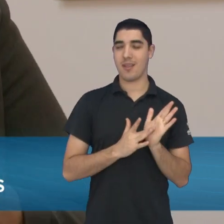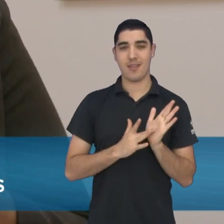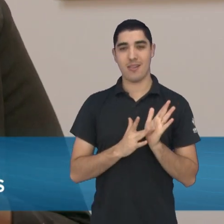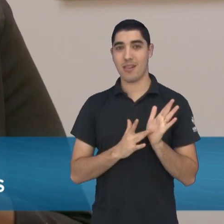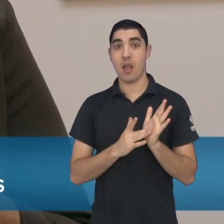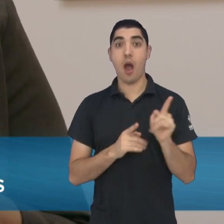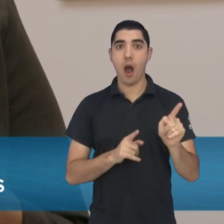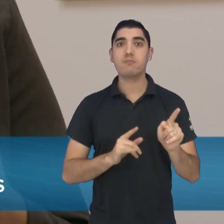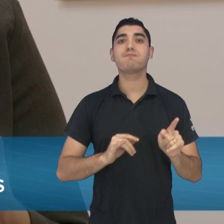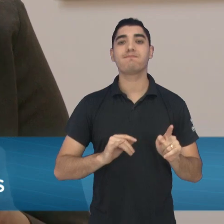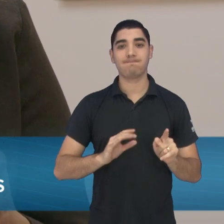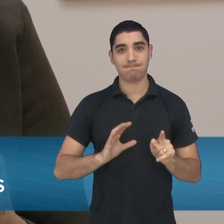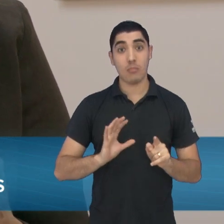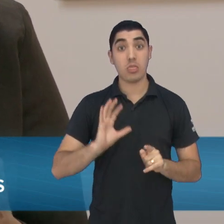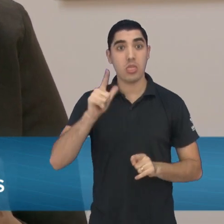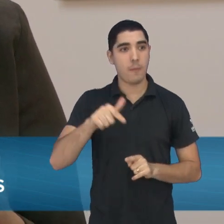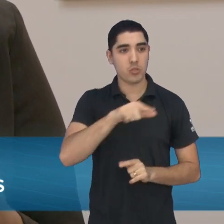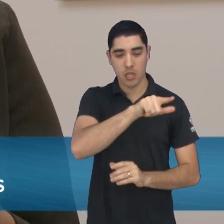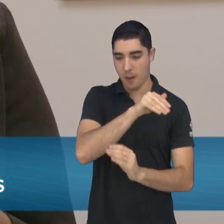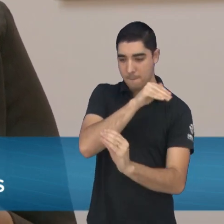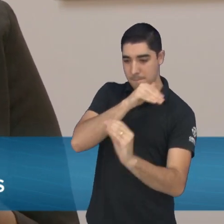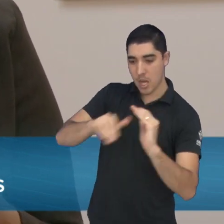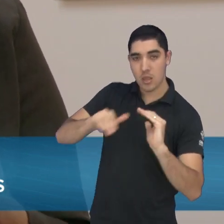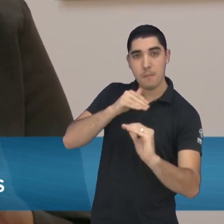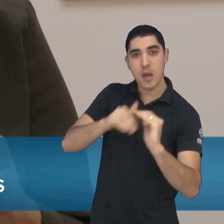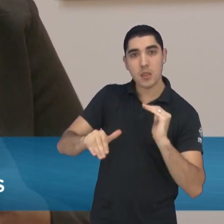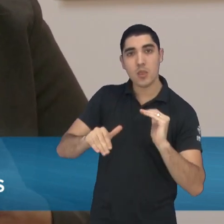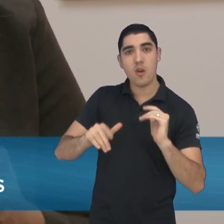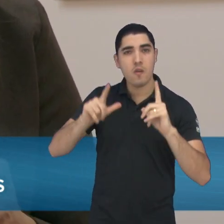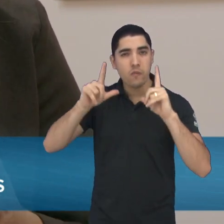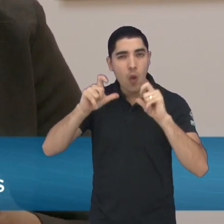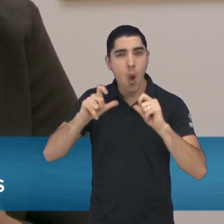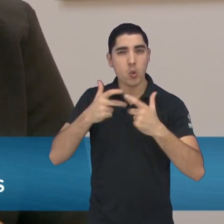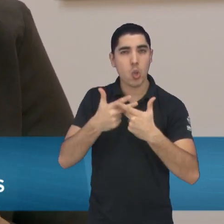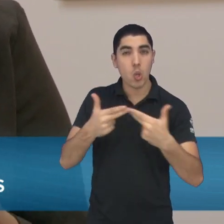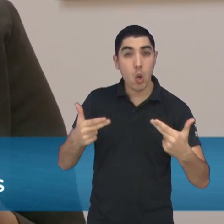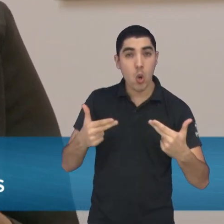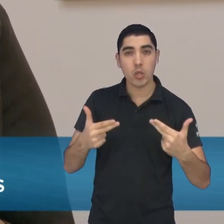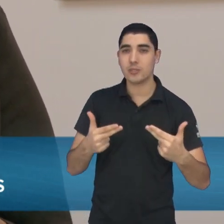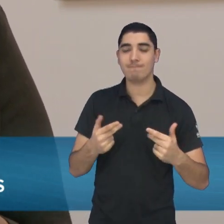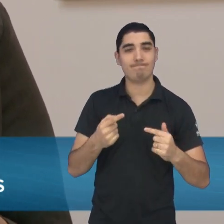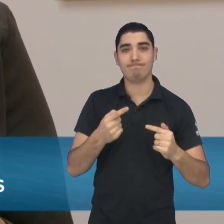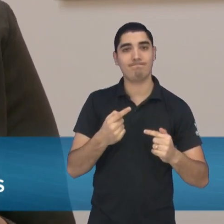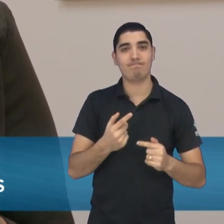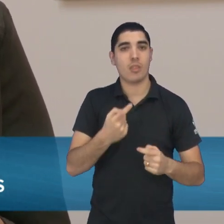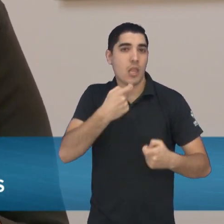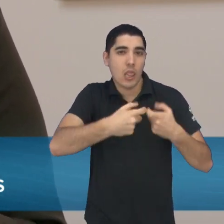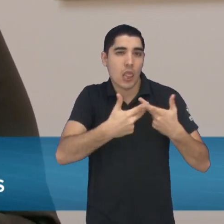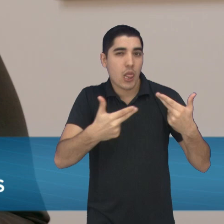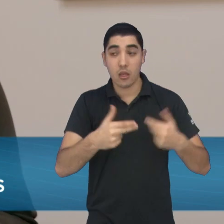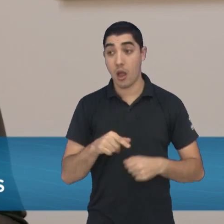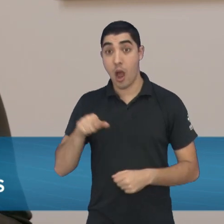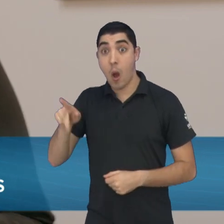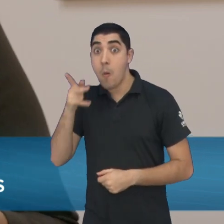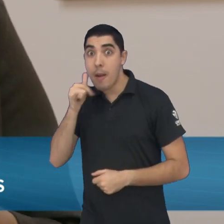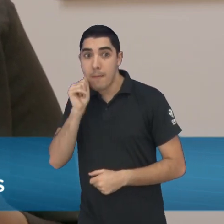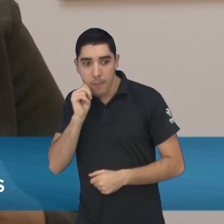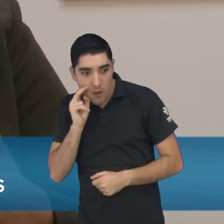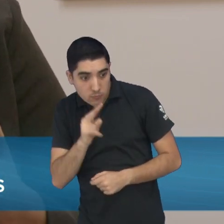acabou mandando mensagens inapropriadas. Por sorte, os pais monitoraram e acabou